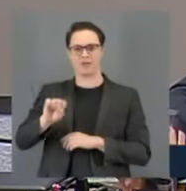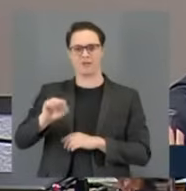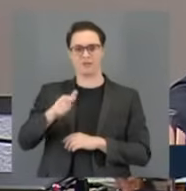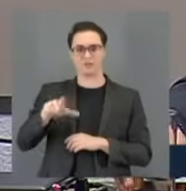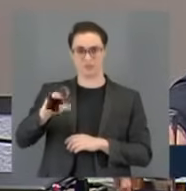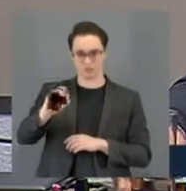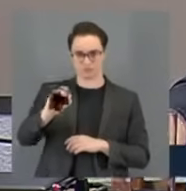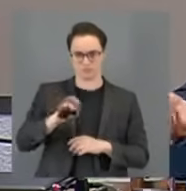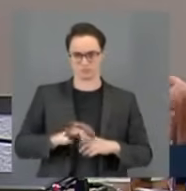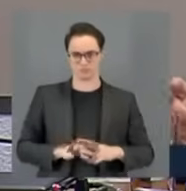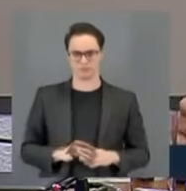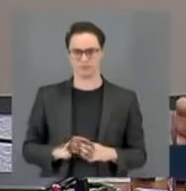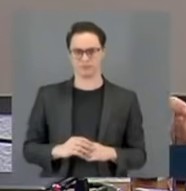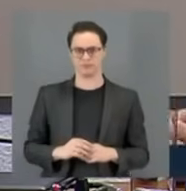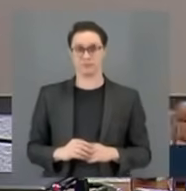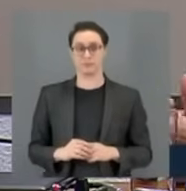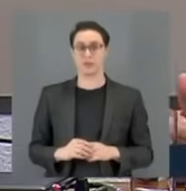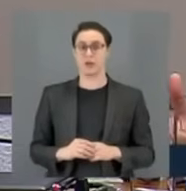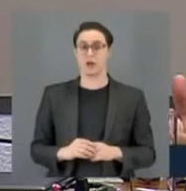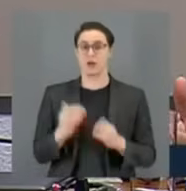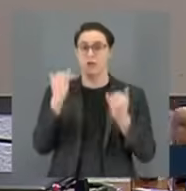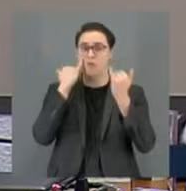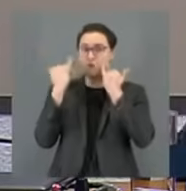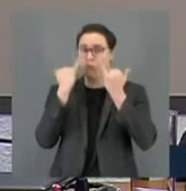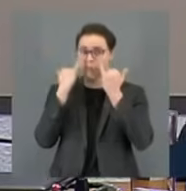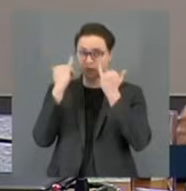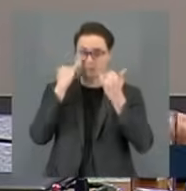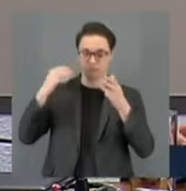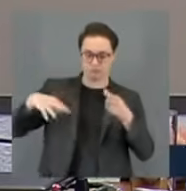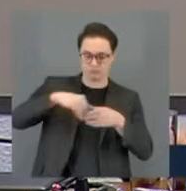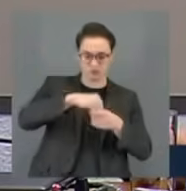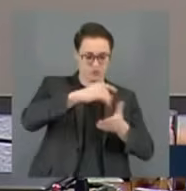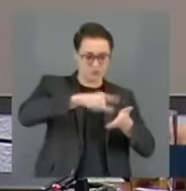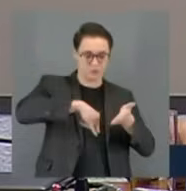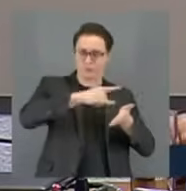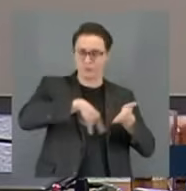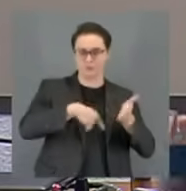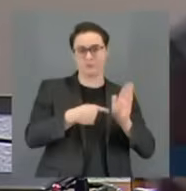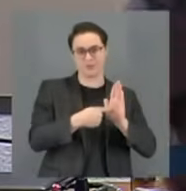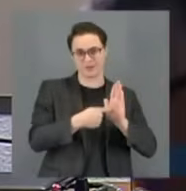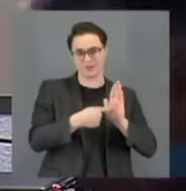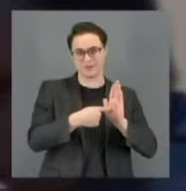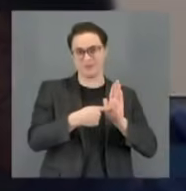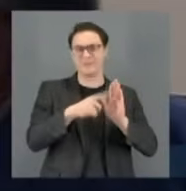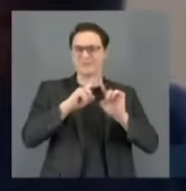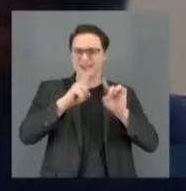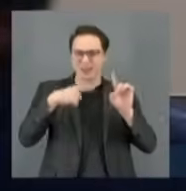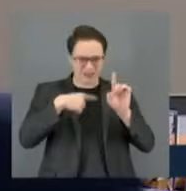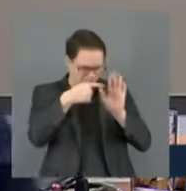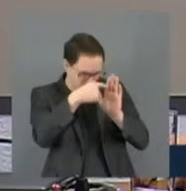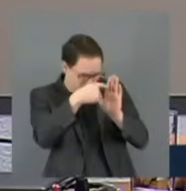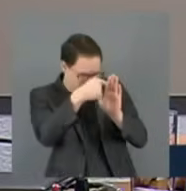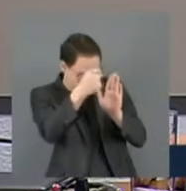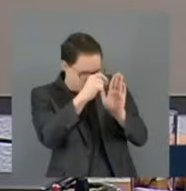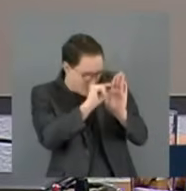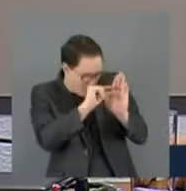As informações estavam contidas no documento que ela publicou, mas foram omitidas por